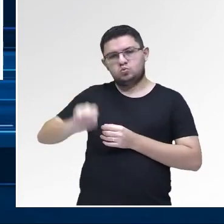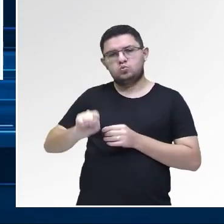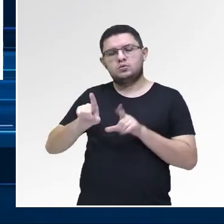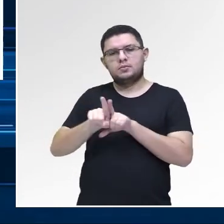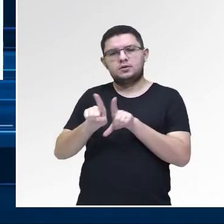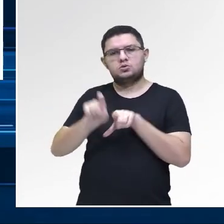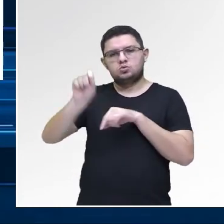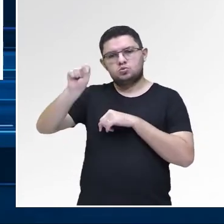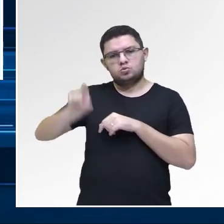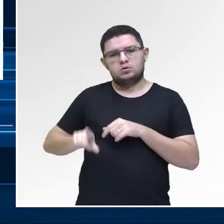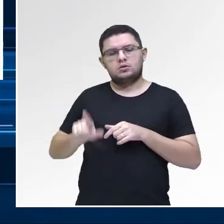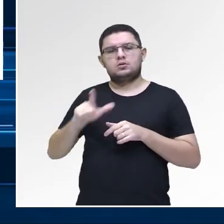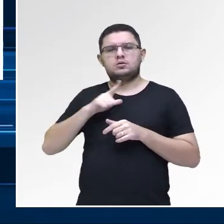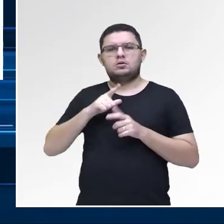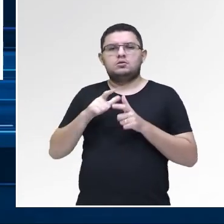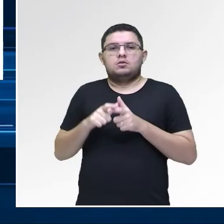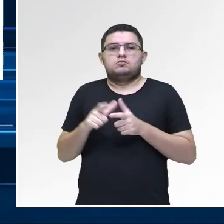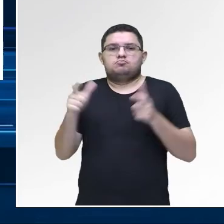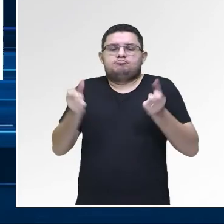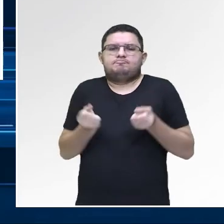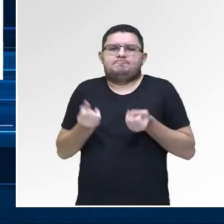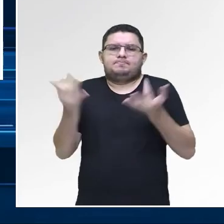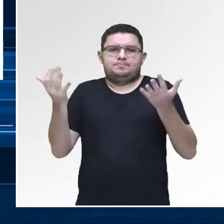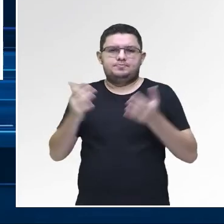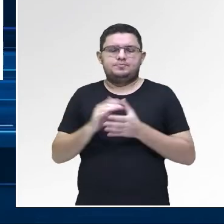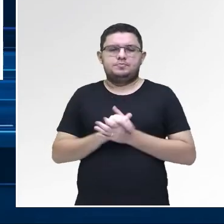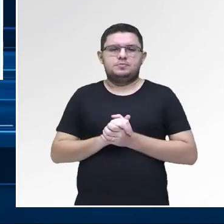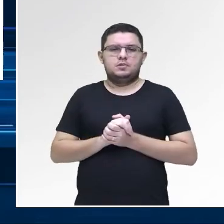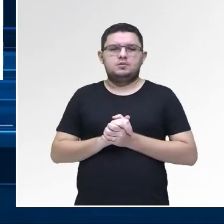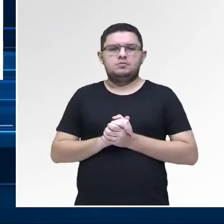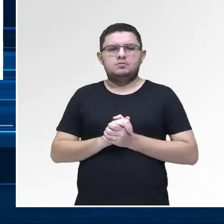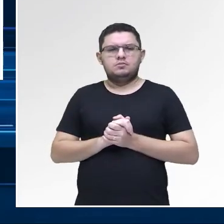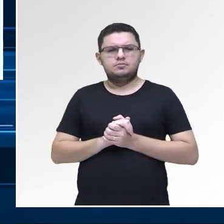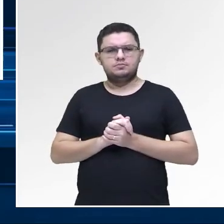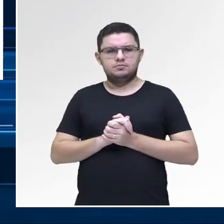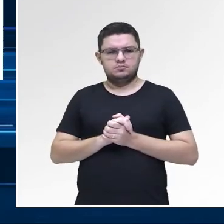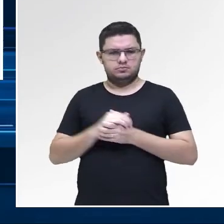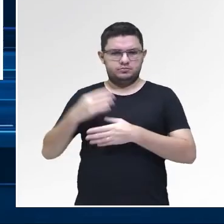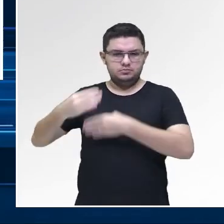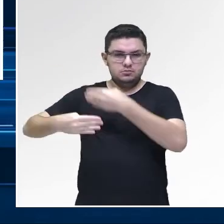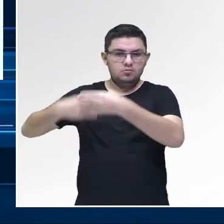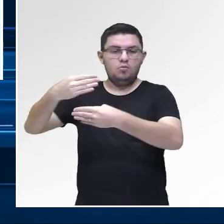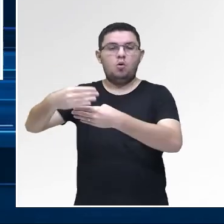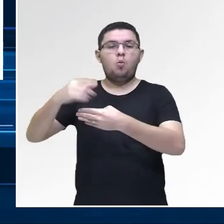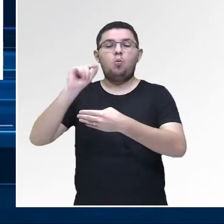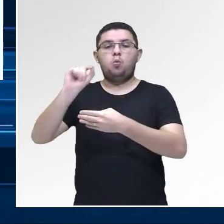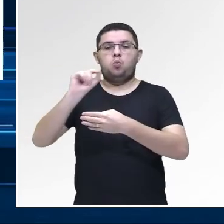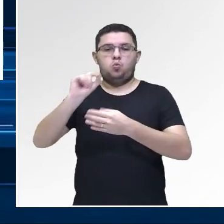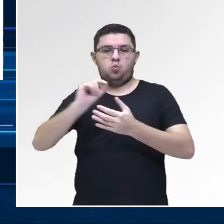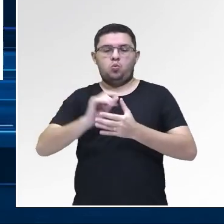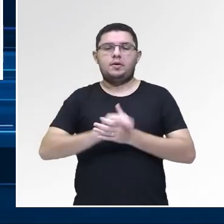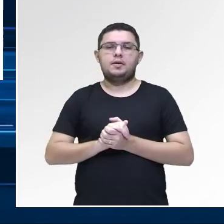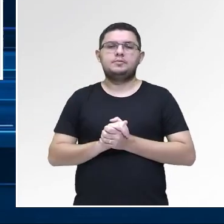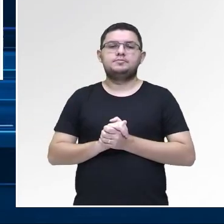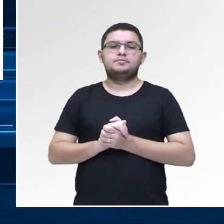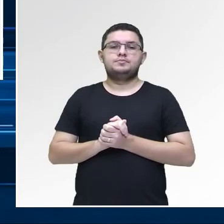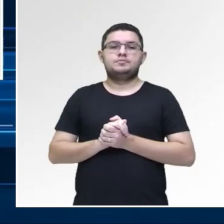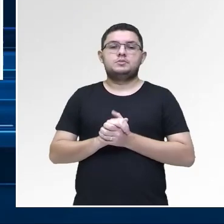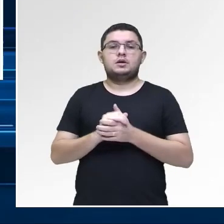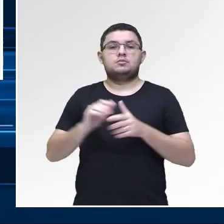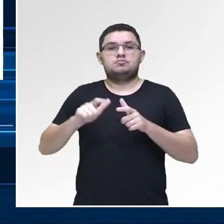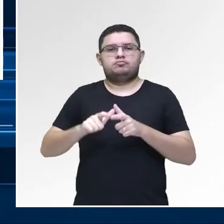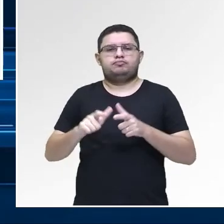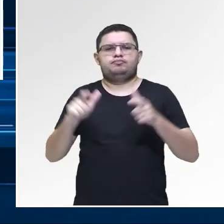maiores, ok? Então, o processo de urbanização, para a gente finalizar, né, começou ali